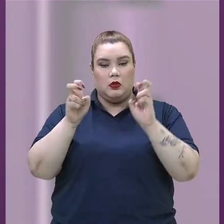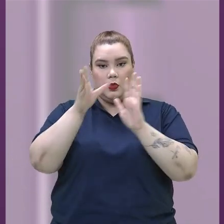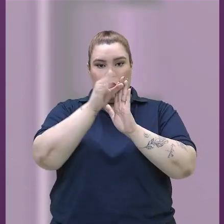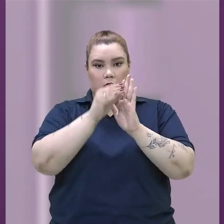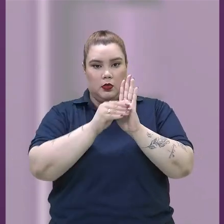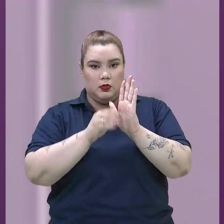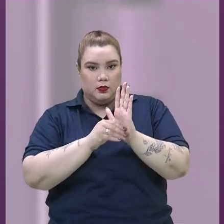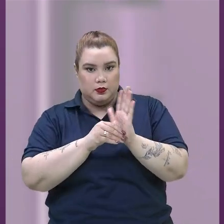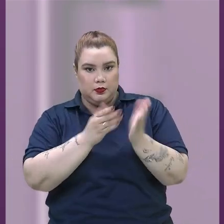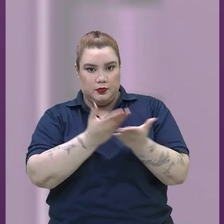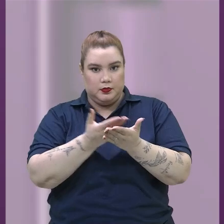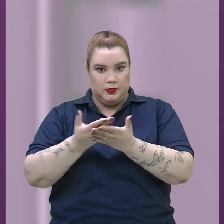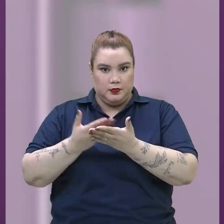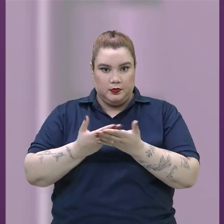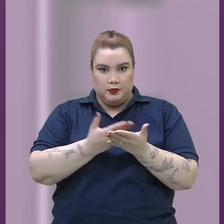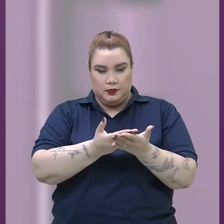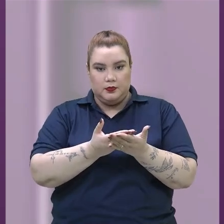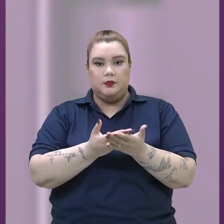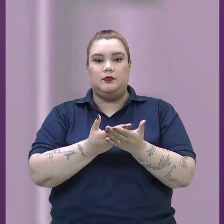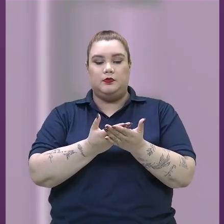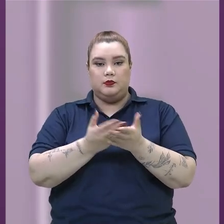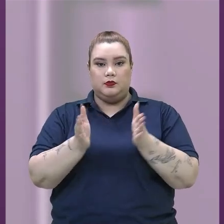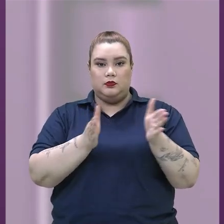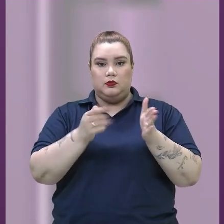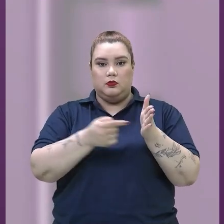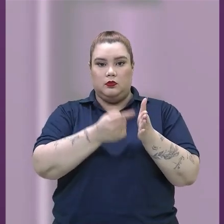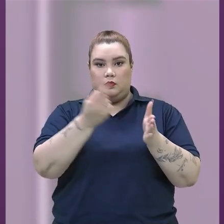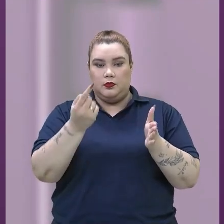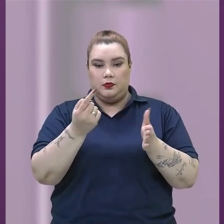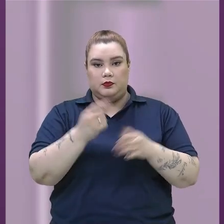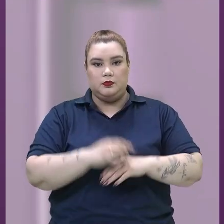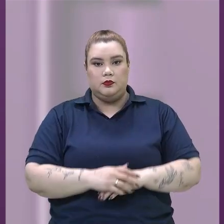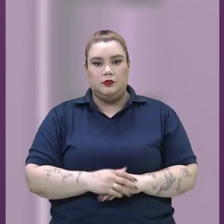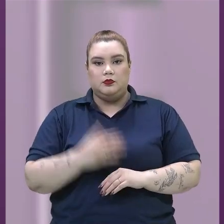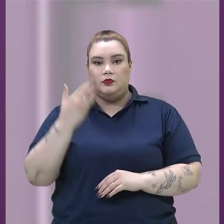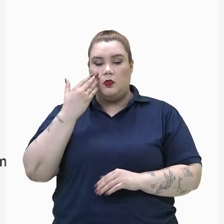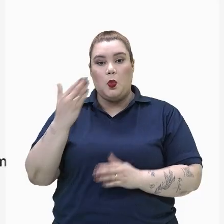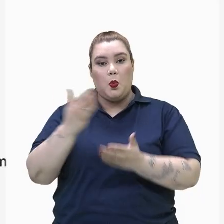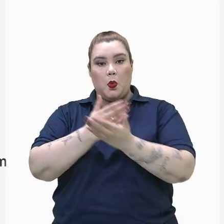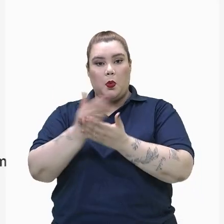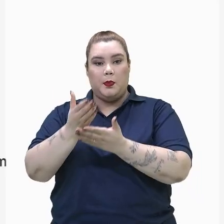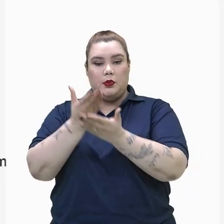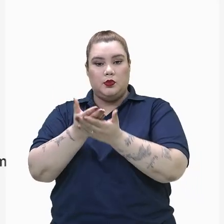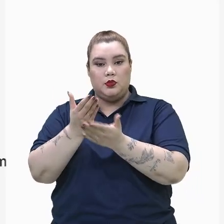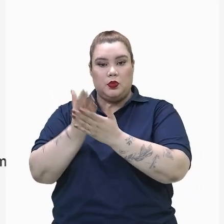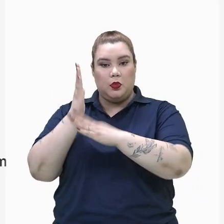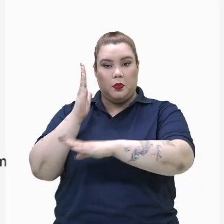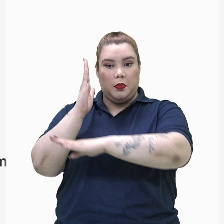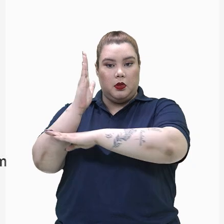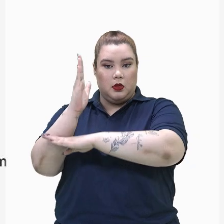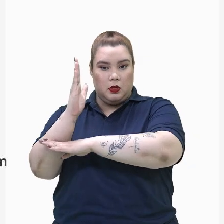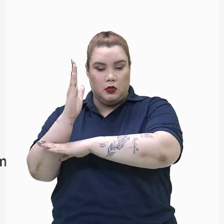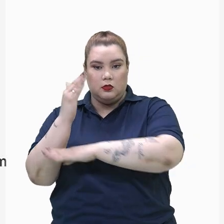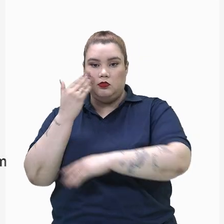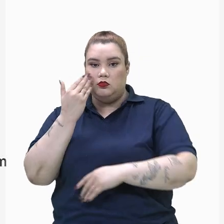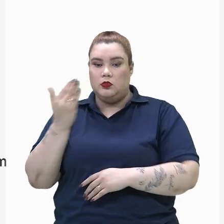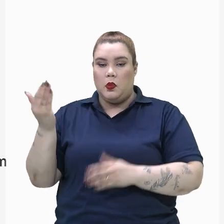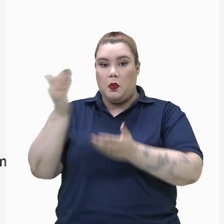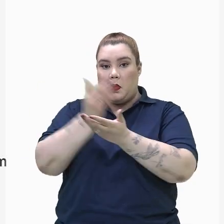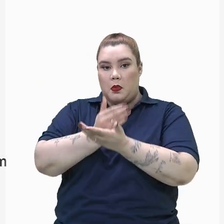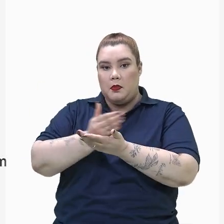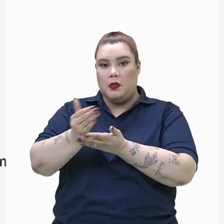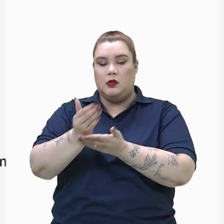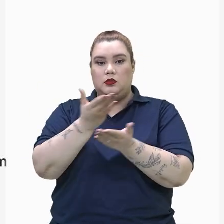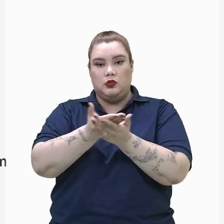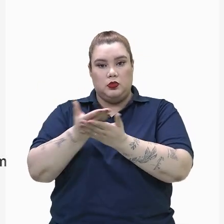aqui na nossa unidade 1. Então, começamos aí com o plano cartesiano, né? Que foi o pontapé inicial aqui dos